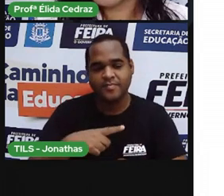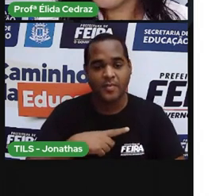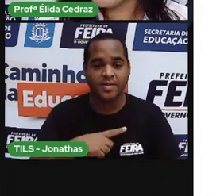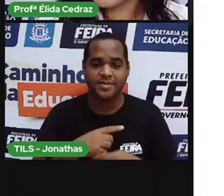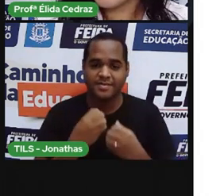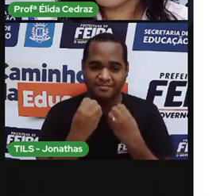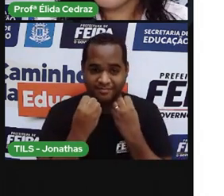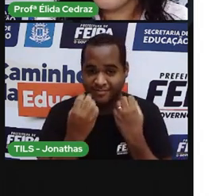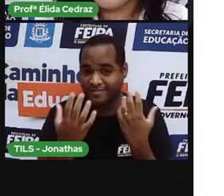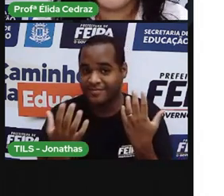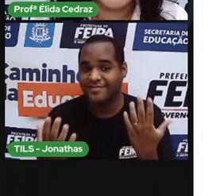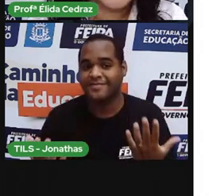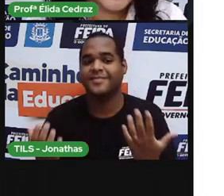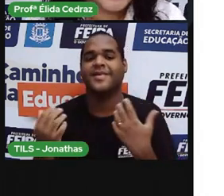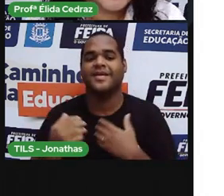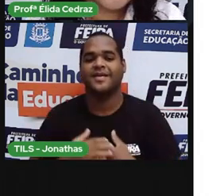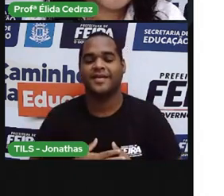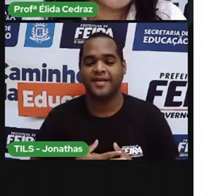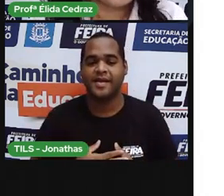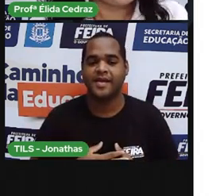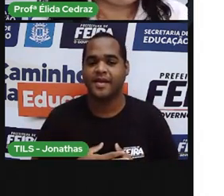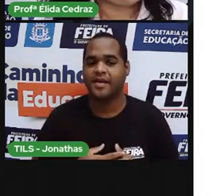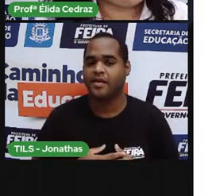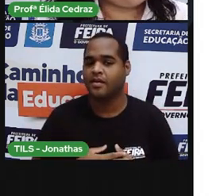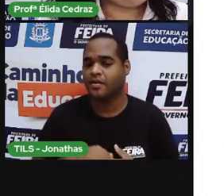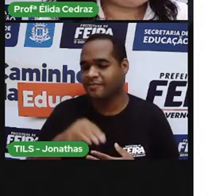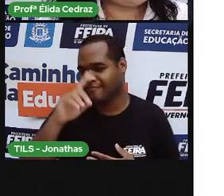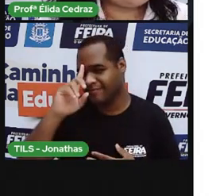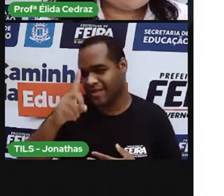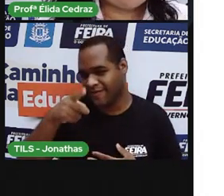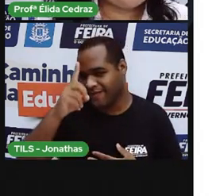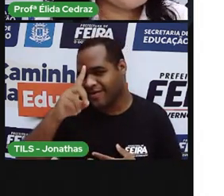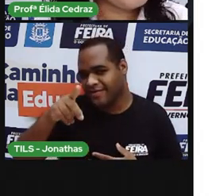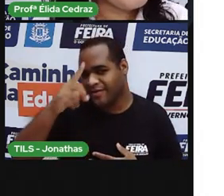Se essa rua fosse minha.